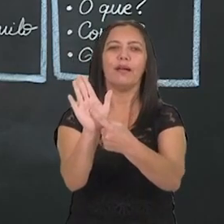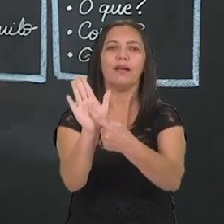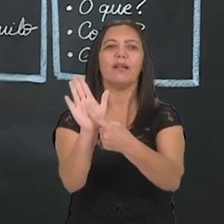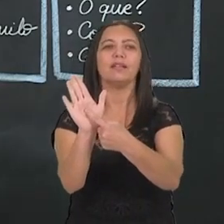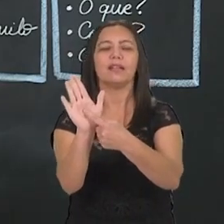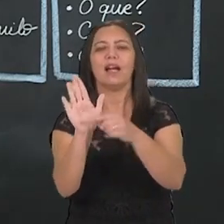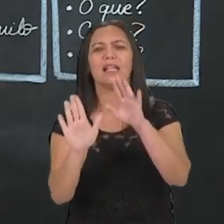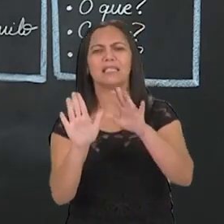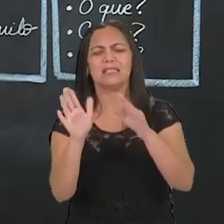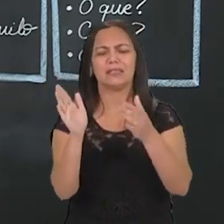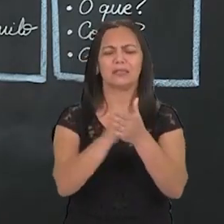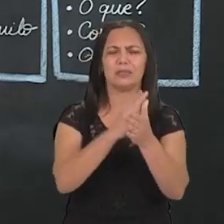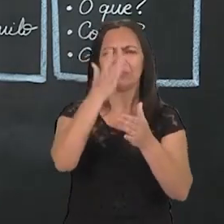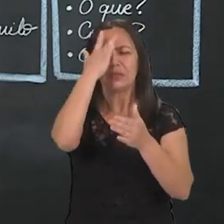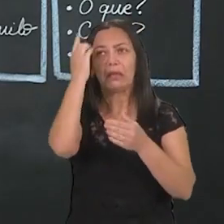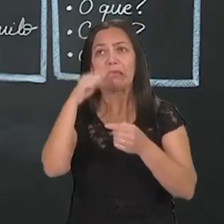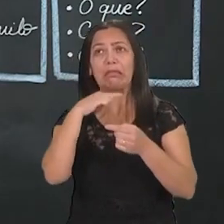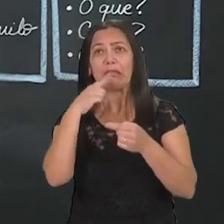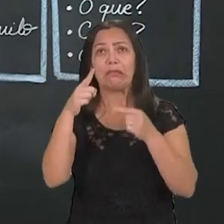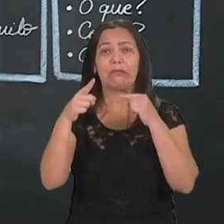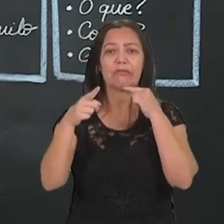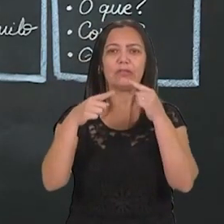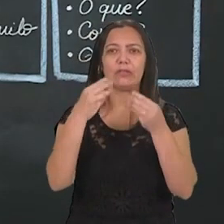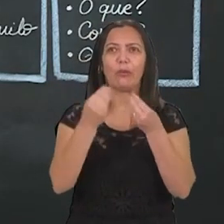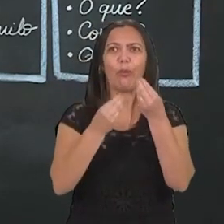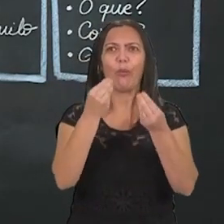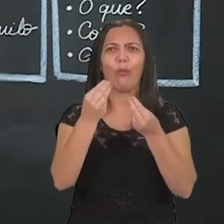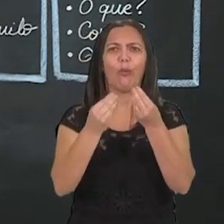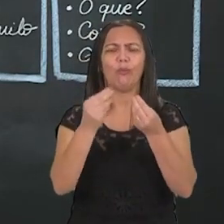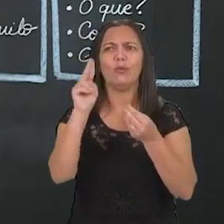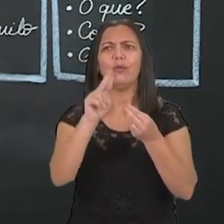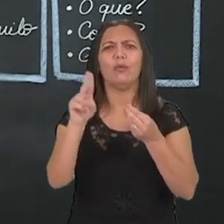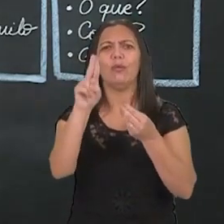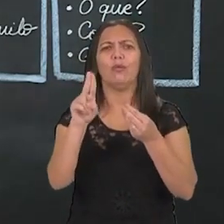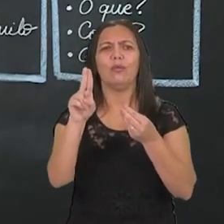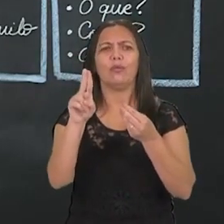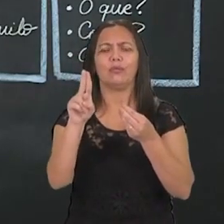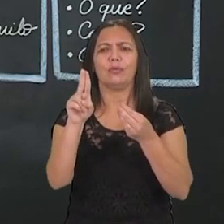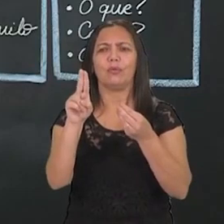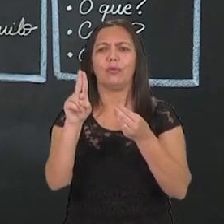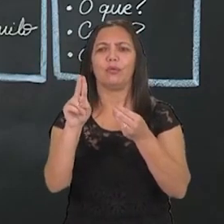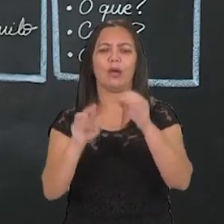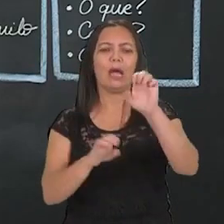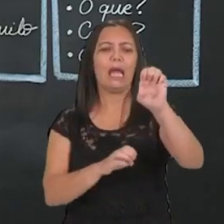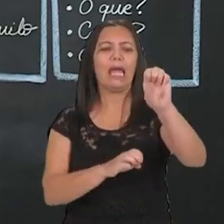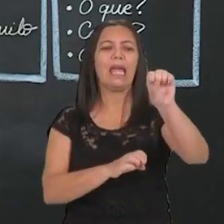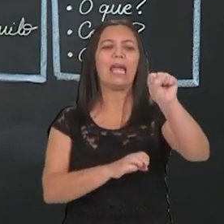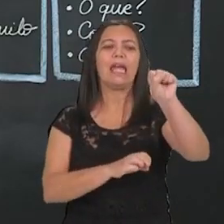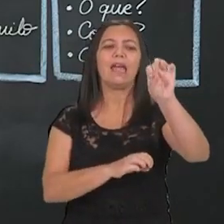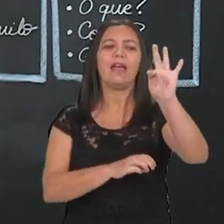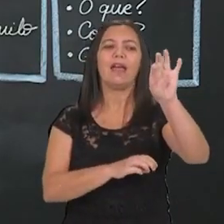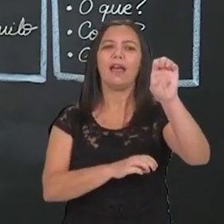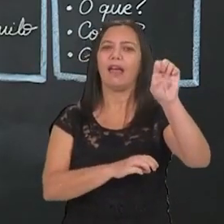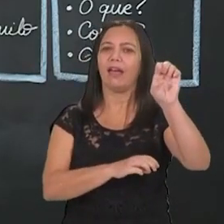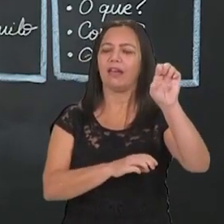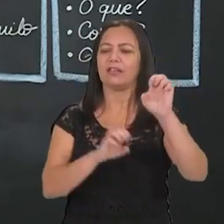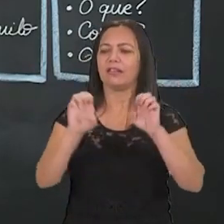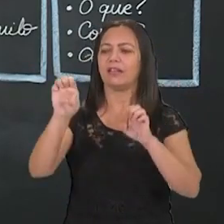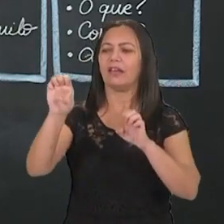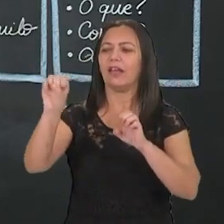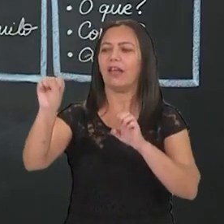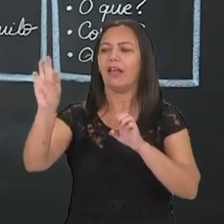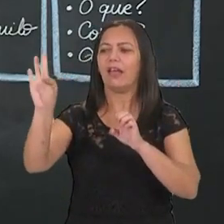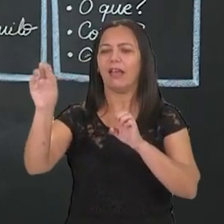mas eles geram tanta dúvida que a galera fica de cabelo em pé para conseguir compreender a distinção, por exemplo, de este, esta, isto,